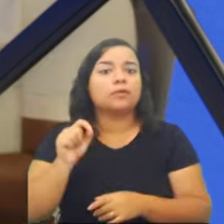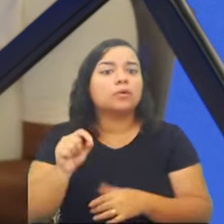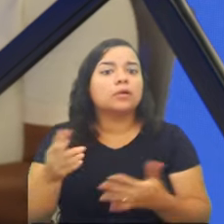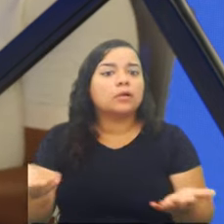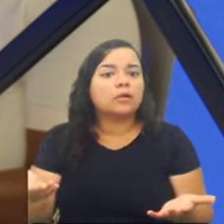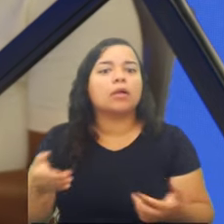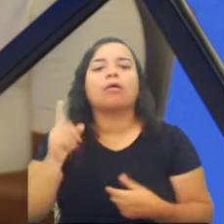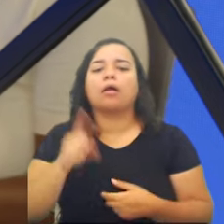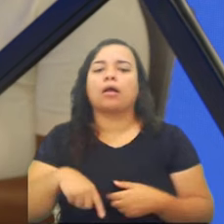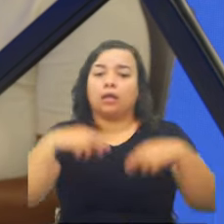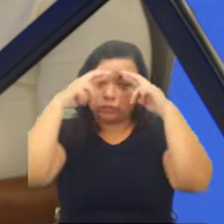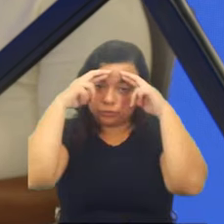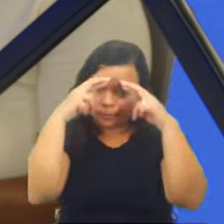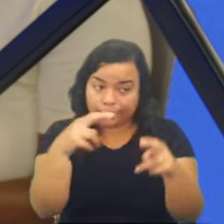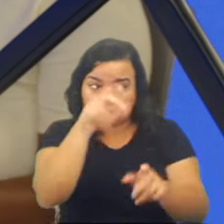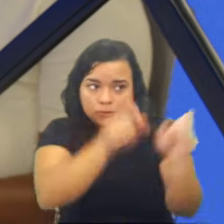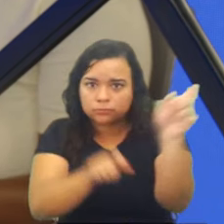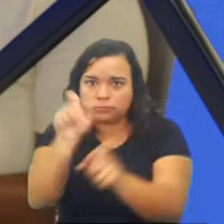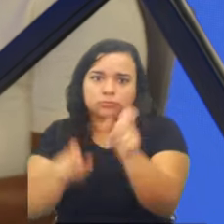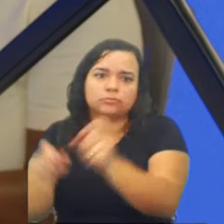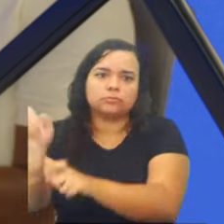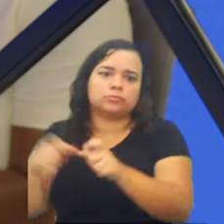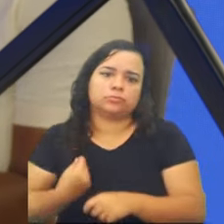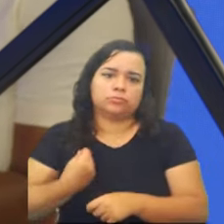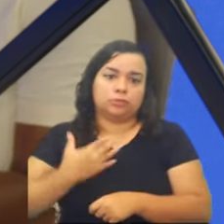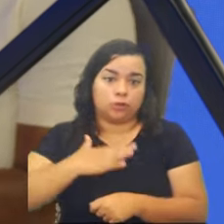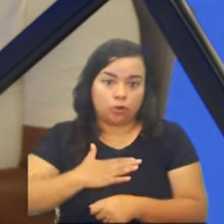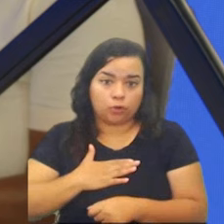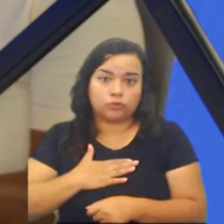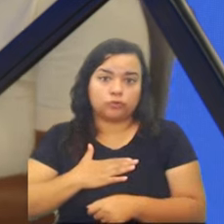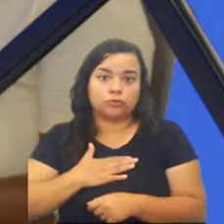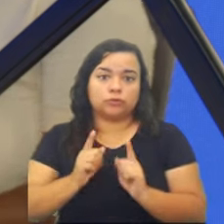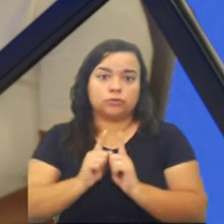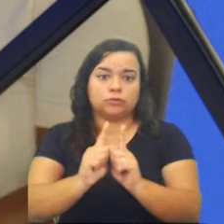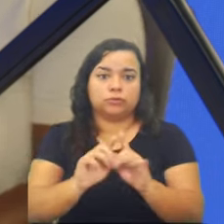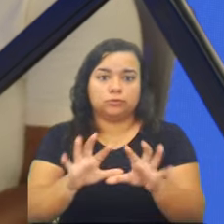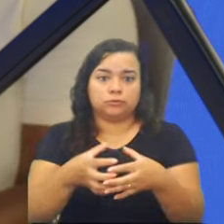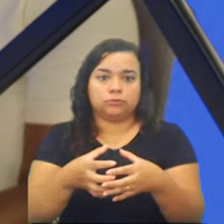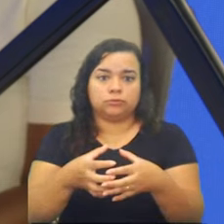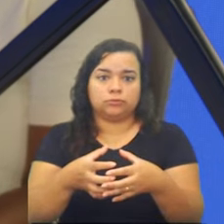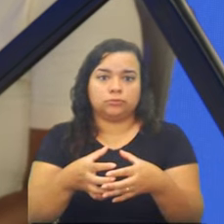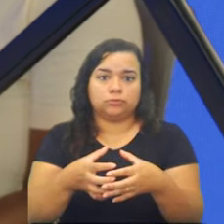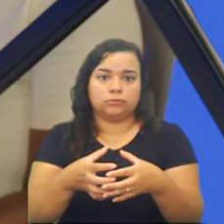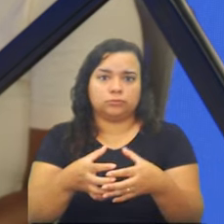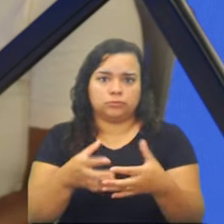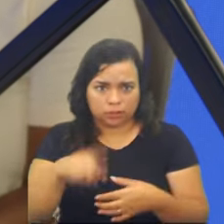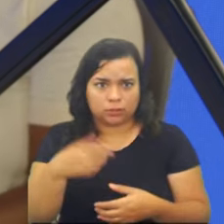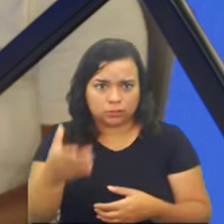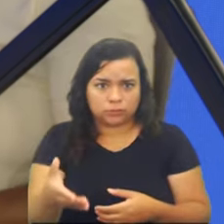que é ser ativista é a gente respe a existência do outro e gostar de estar do lado de gente eu vou morrer sem na